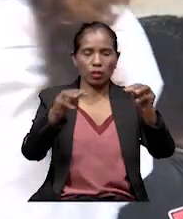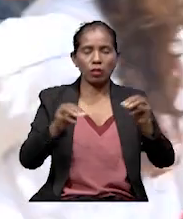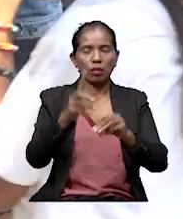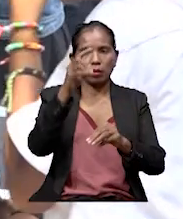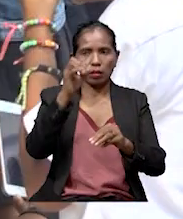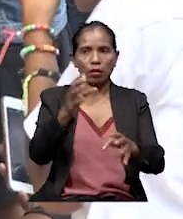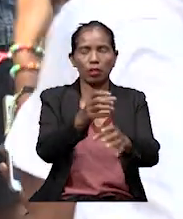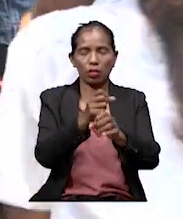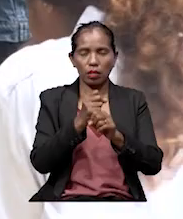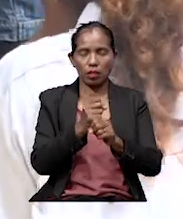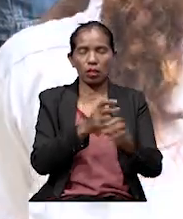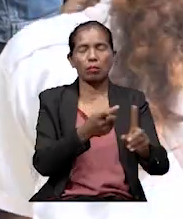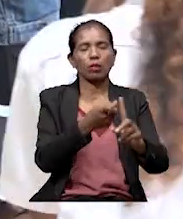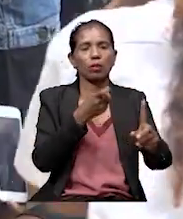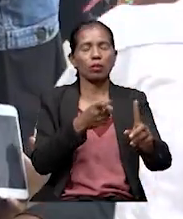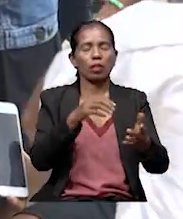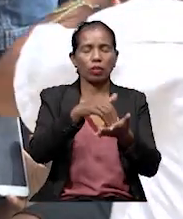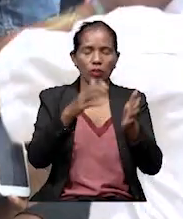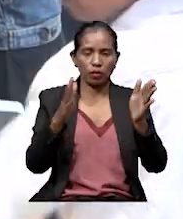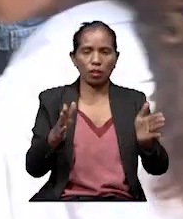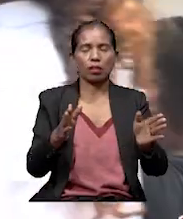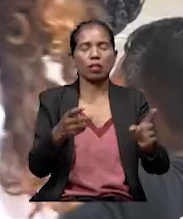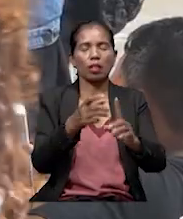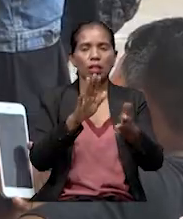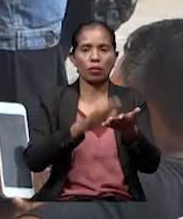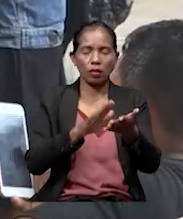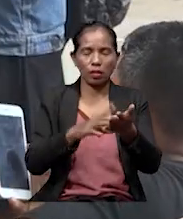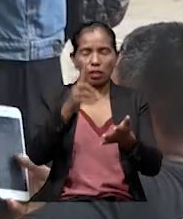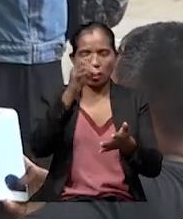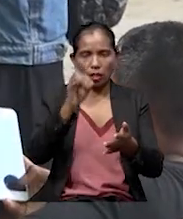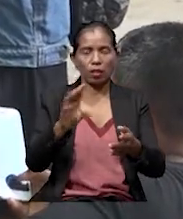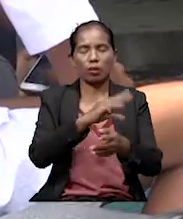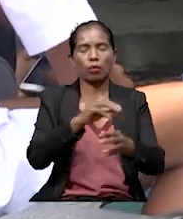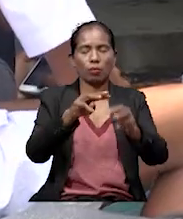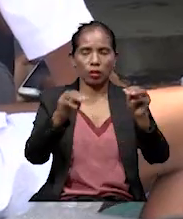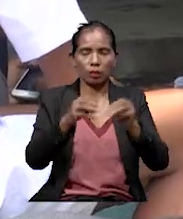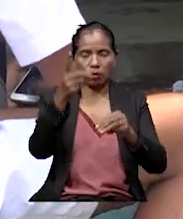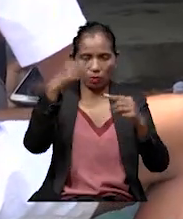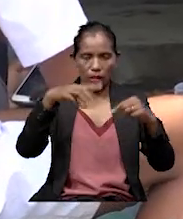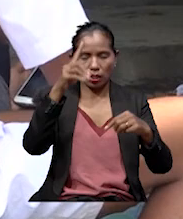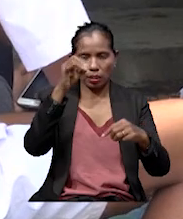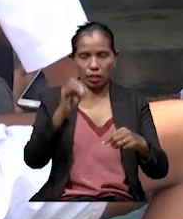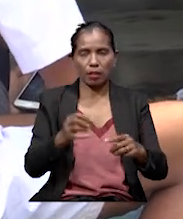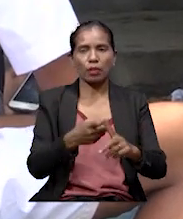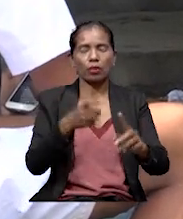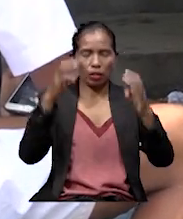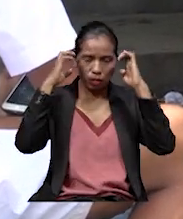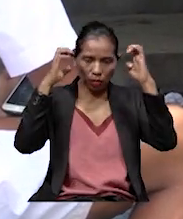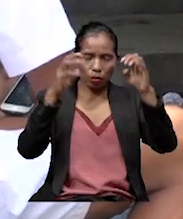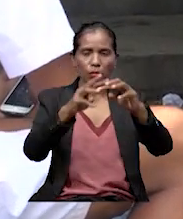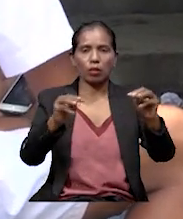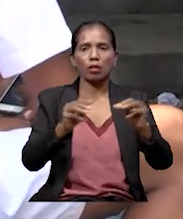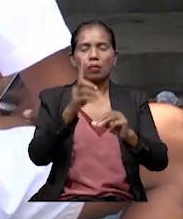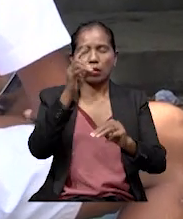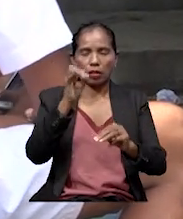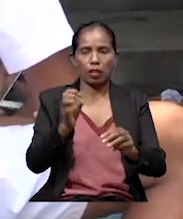ensino transferência estudante Sira e a escola Sira e a Dili Lara, no e a município Mai Dili. Mas bem, se parte da Educação Município de Dili